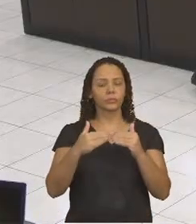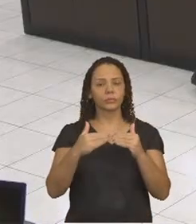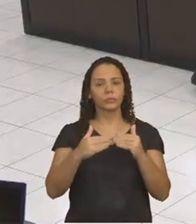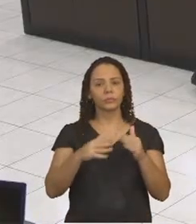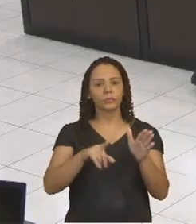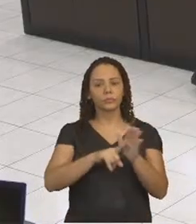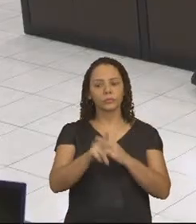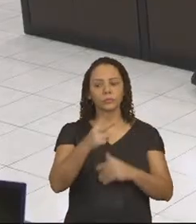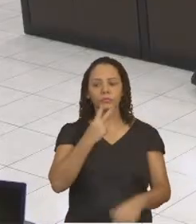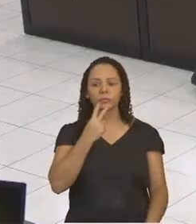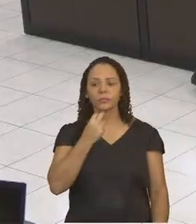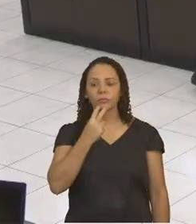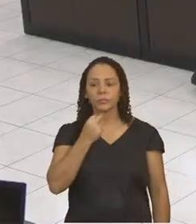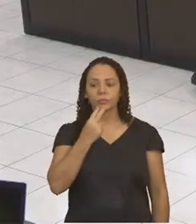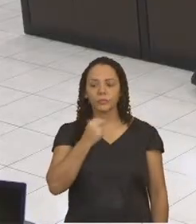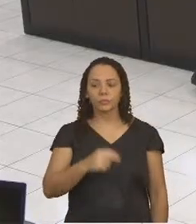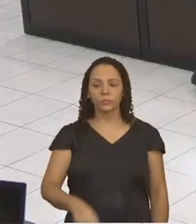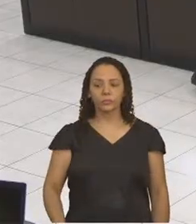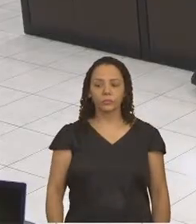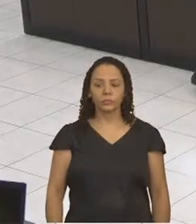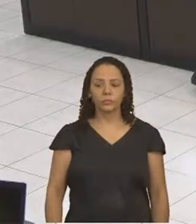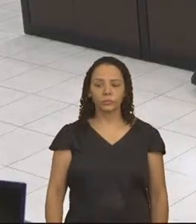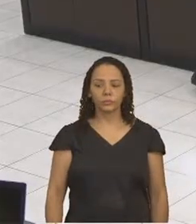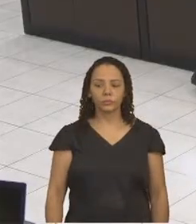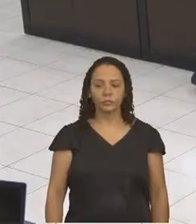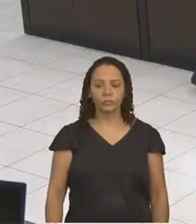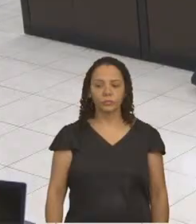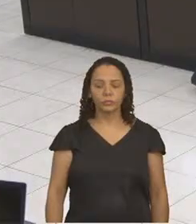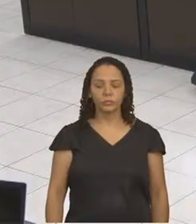vereador Valmir, do Parque Meia Lua?